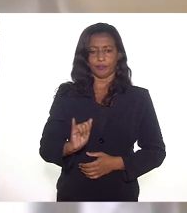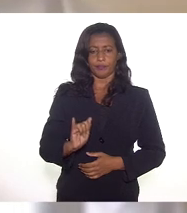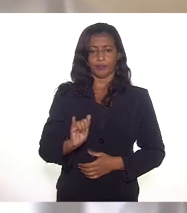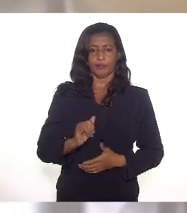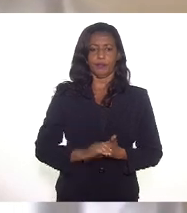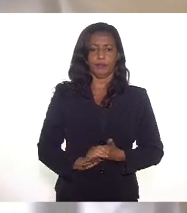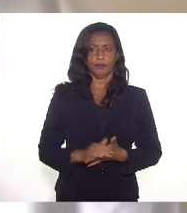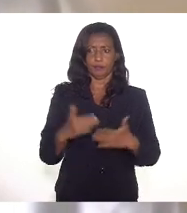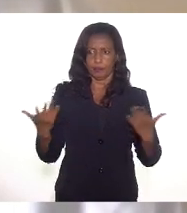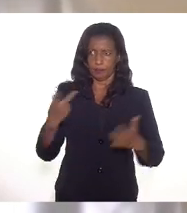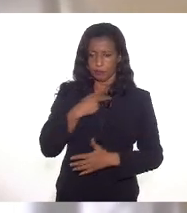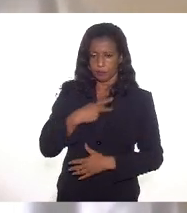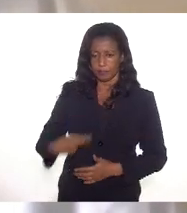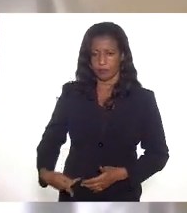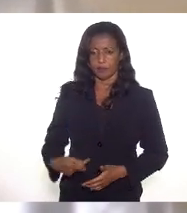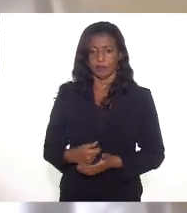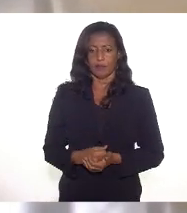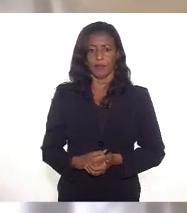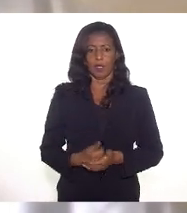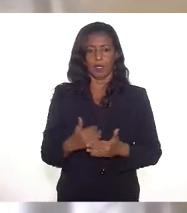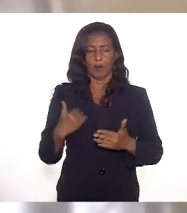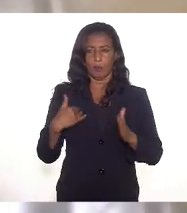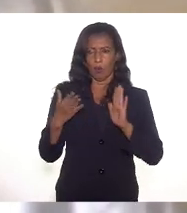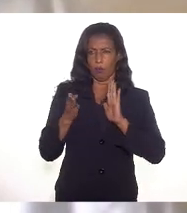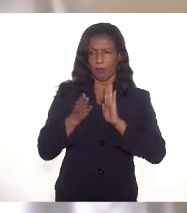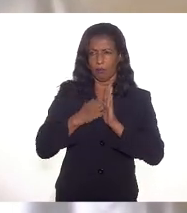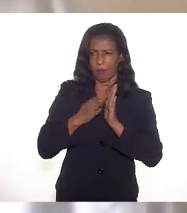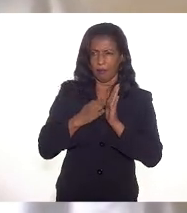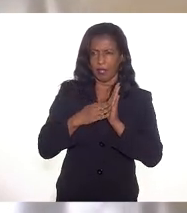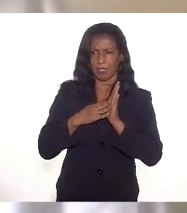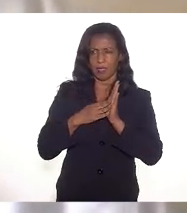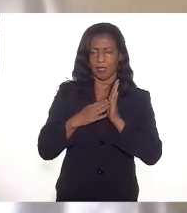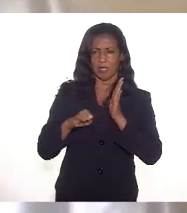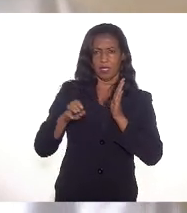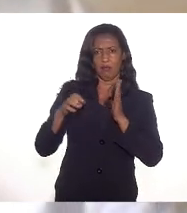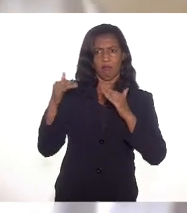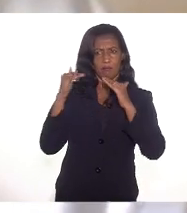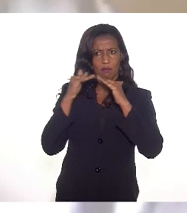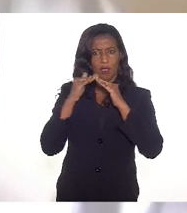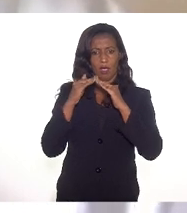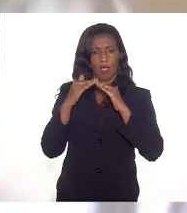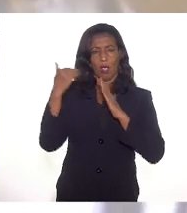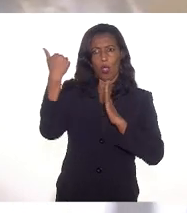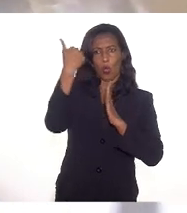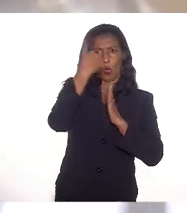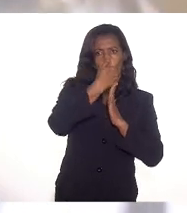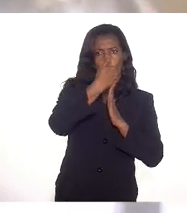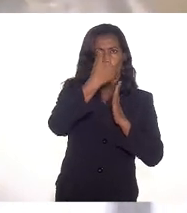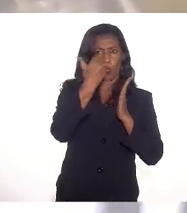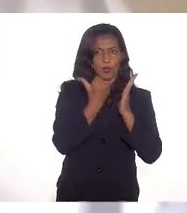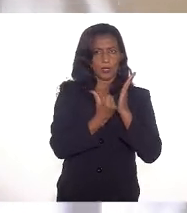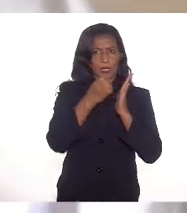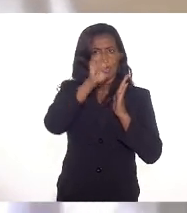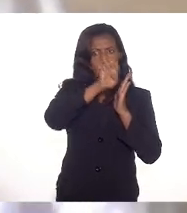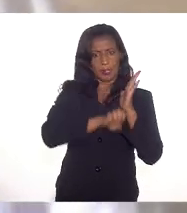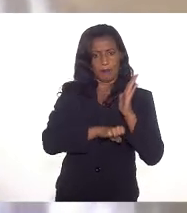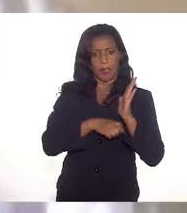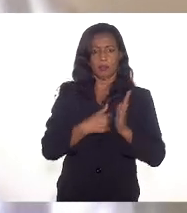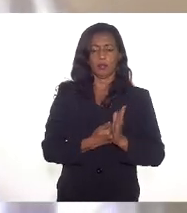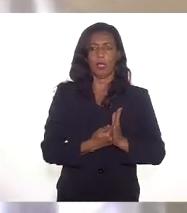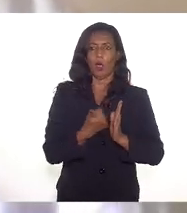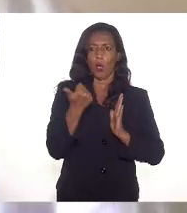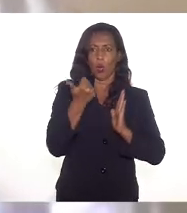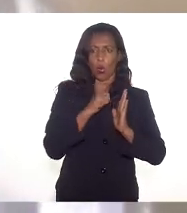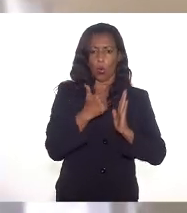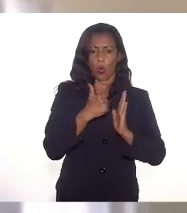presidente, parecer favorável às emendas 1 a 6, 10, 11,